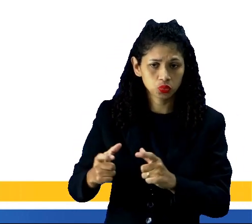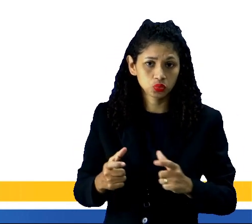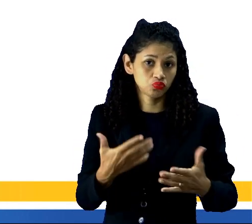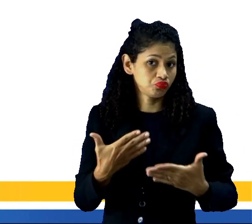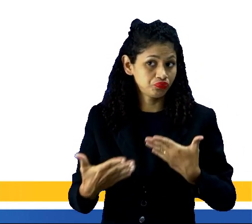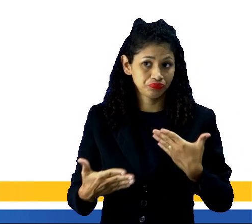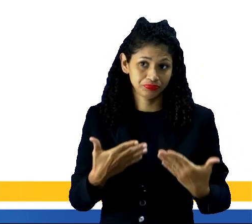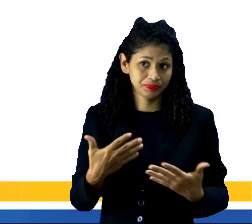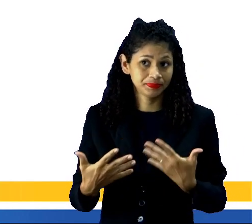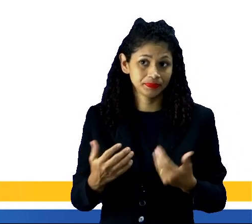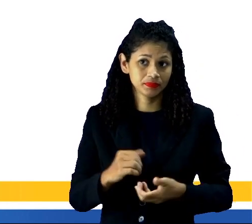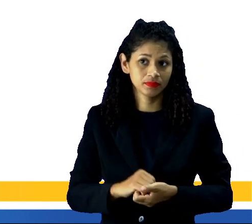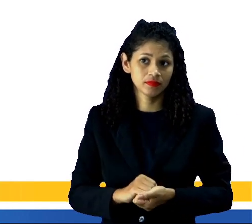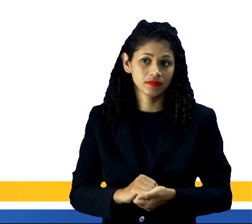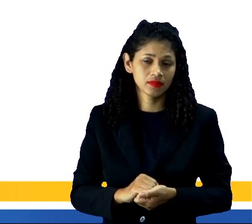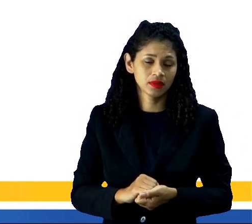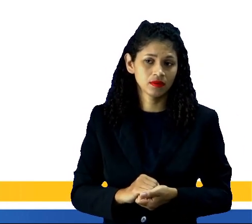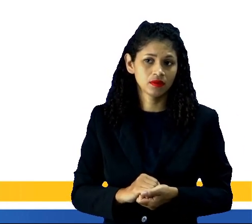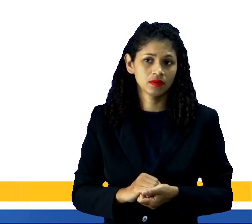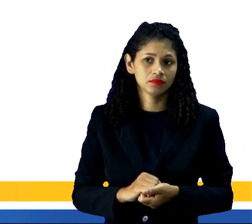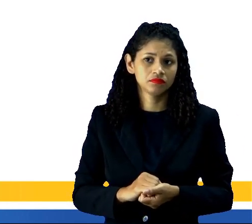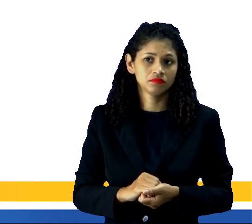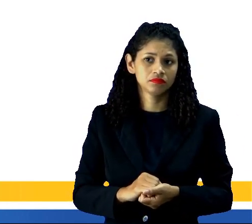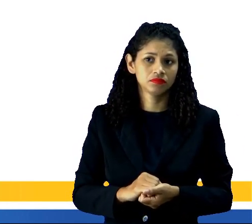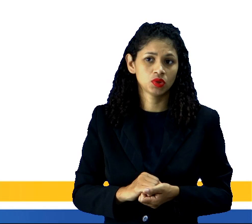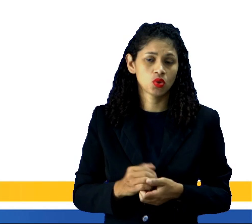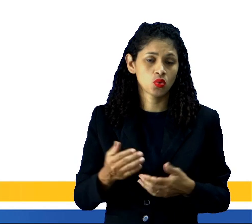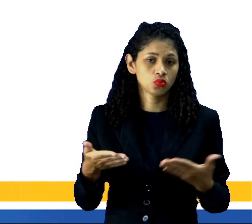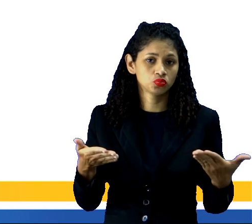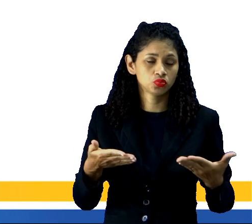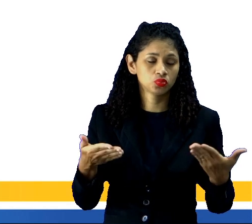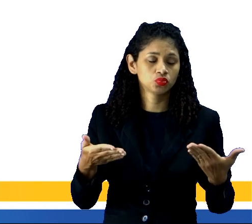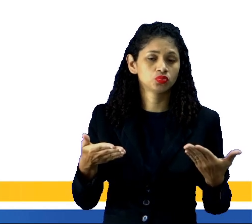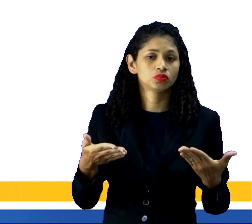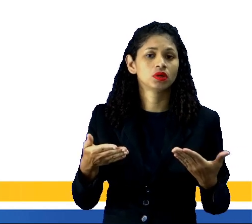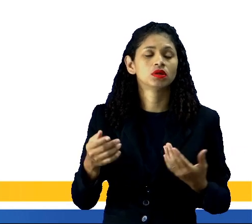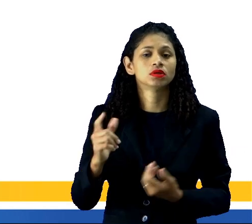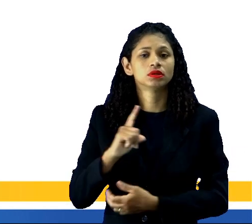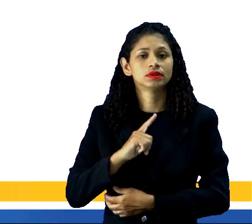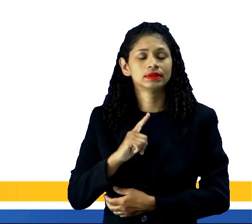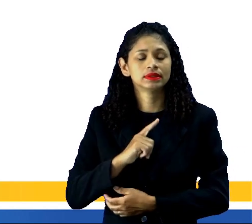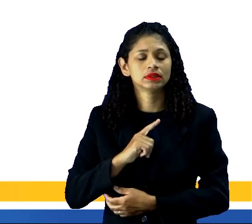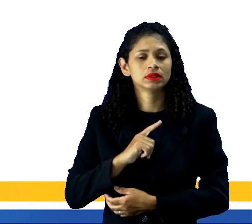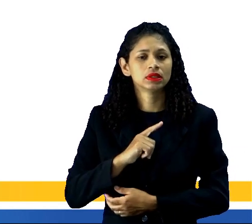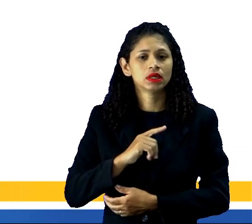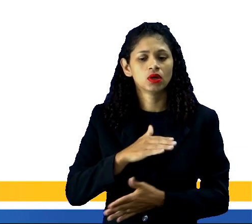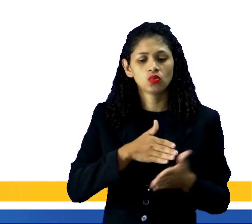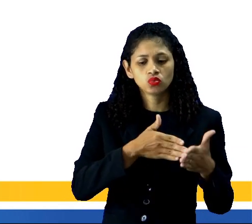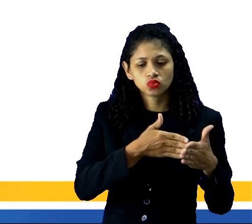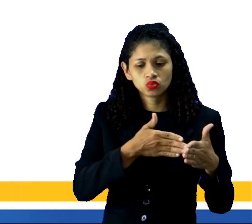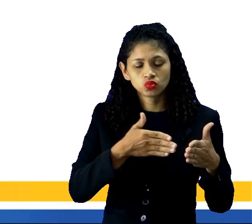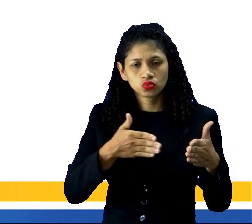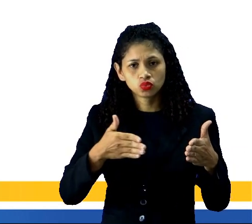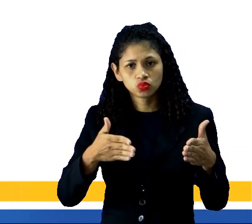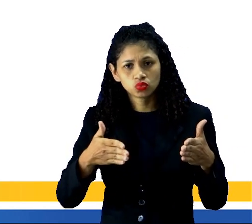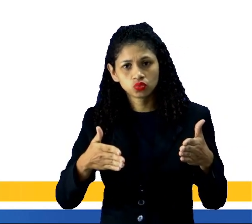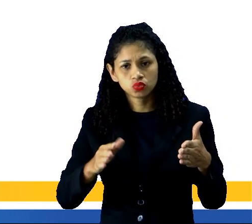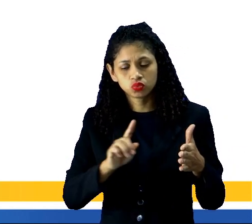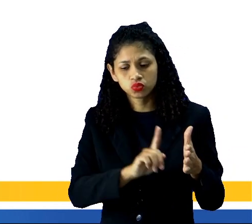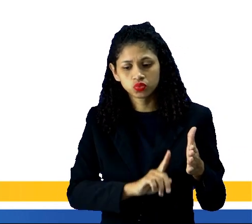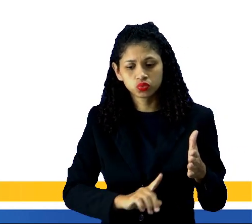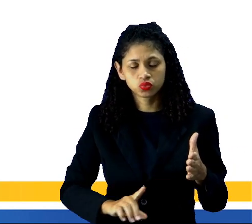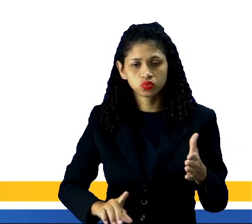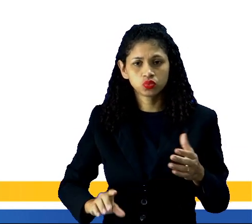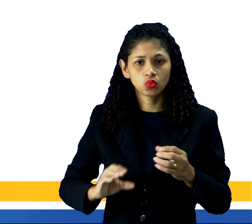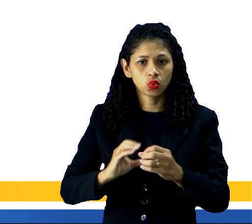380 anos de escravidão, né? Então a gente tem, né, durante o ciclo da cana-de-açúcar no Nordeste, né, os portos de